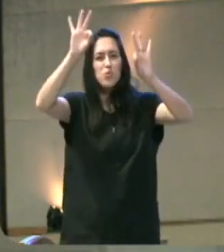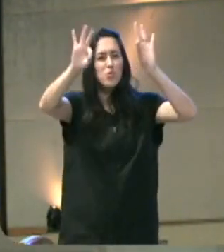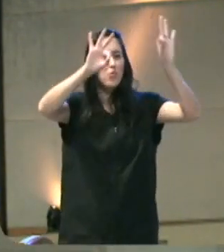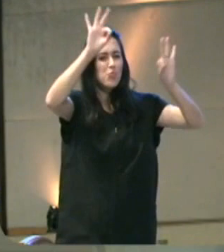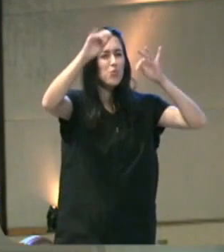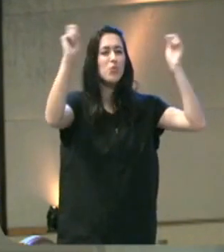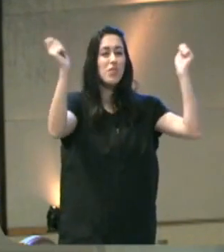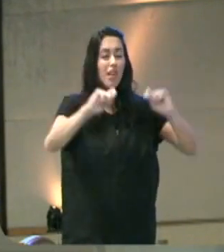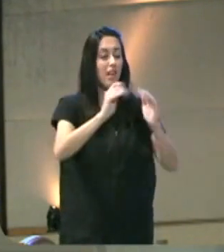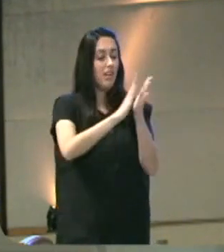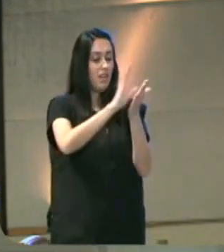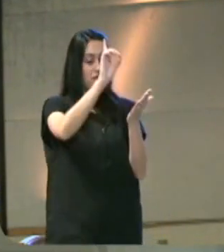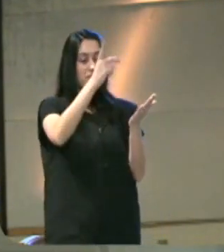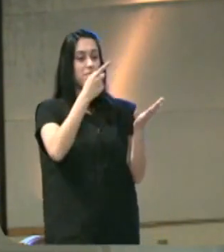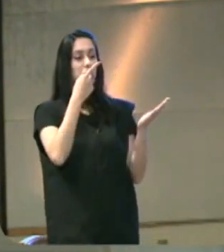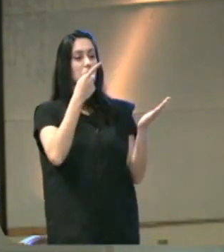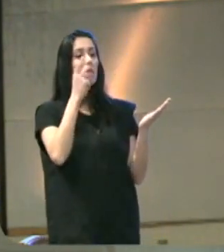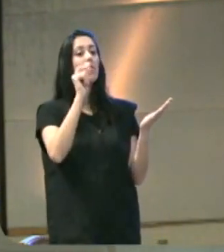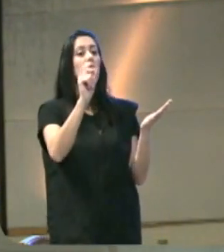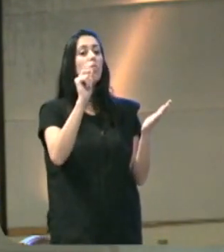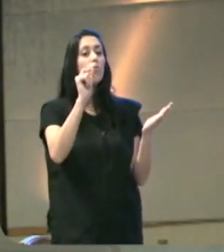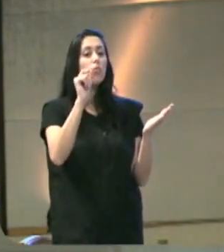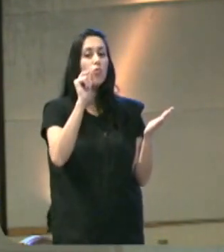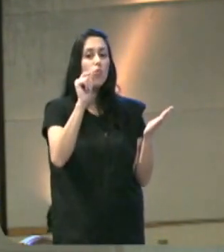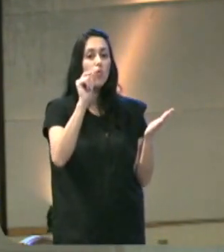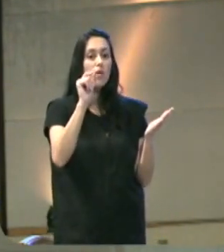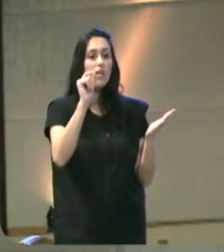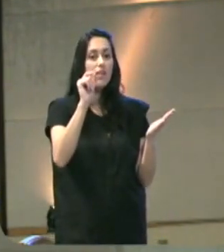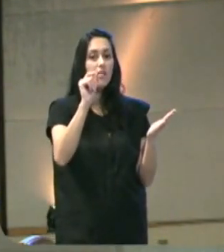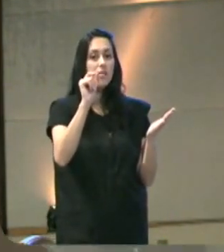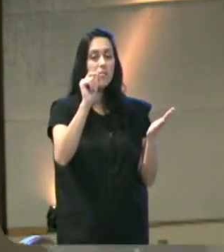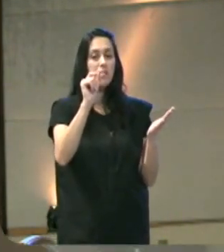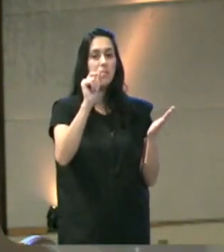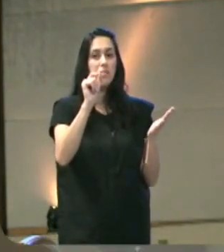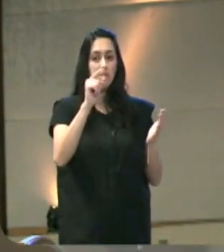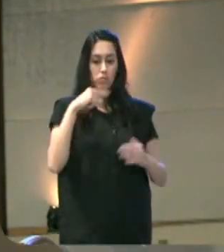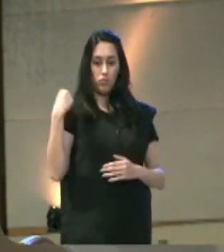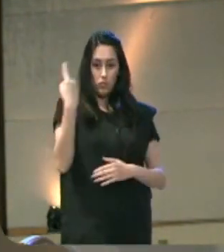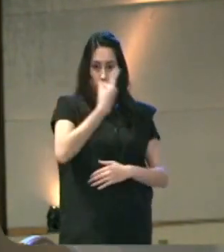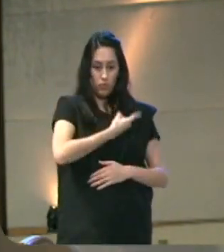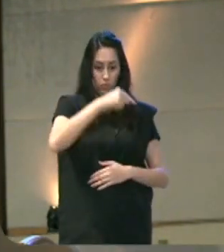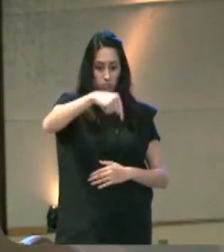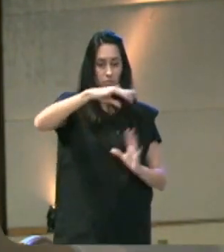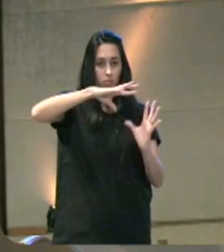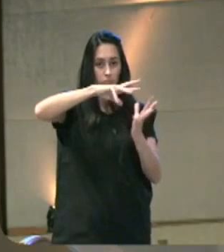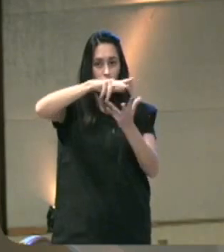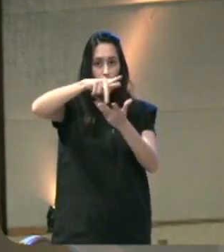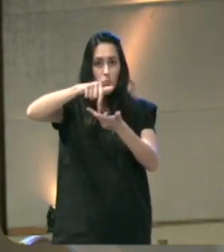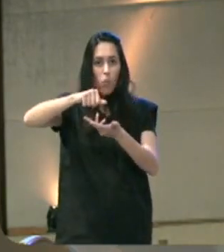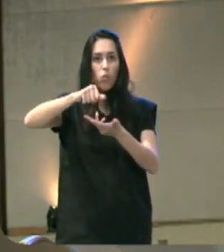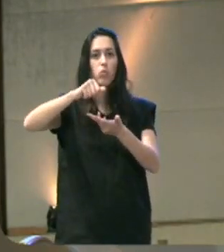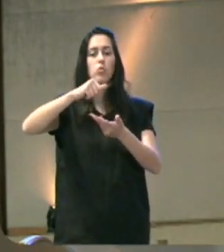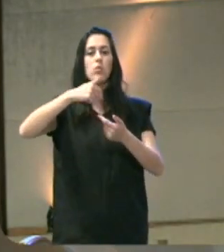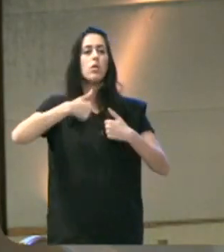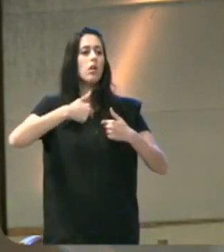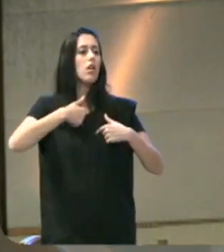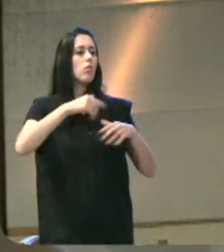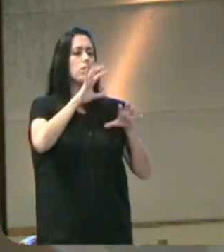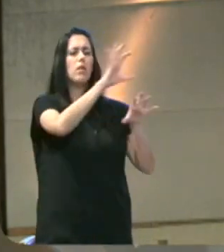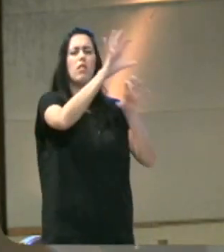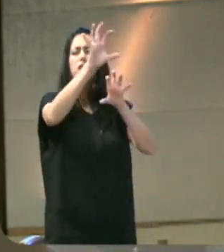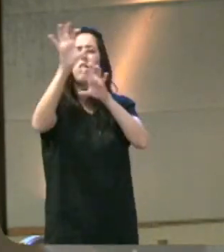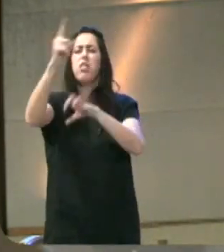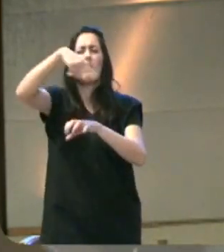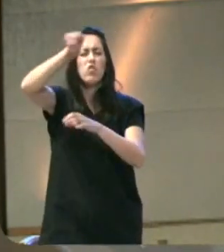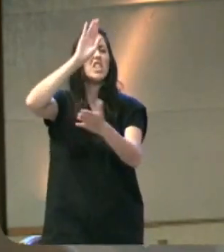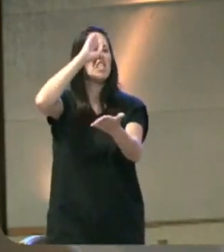coisa tremenda: porque as armas da nossa milícia não são humanas. Eu não vim aqui convencer você de A ou